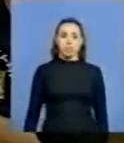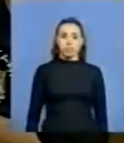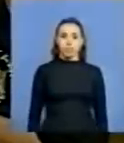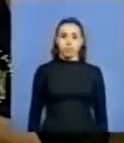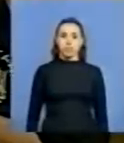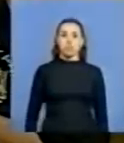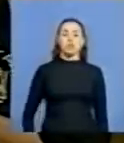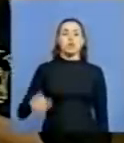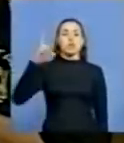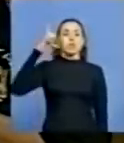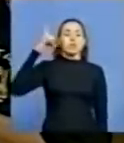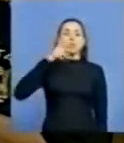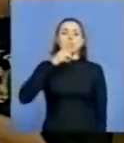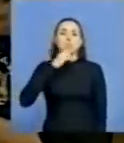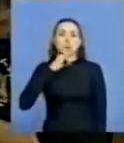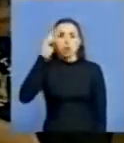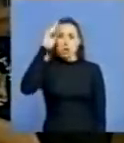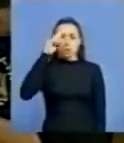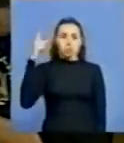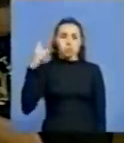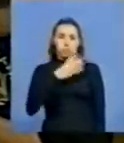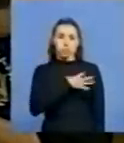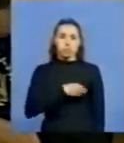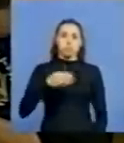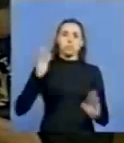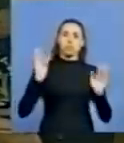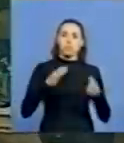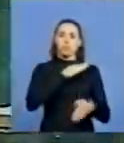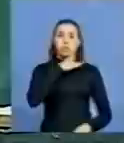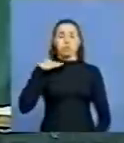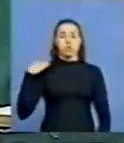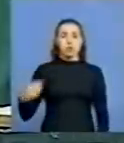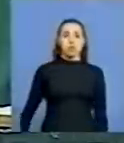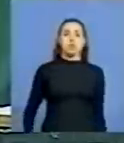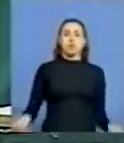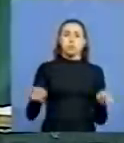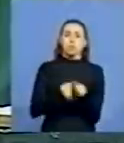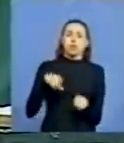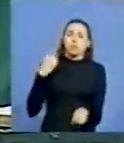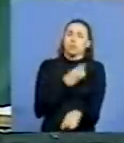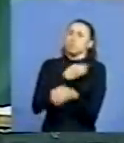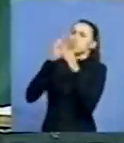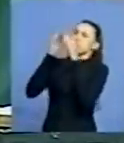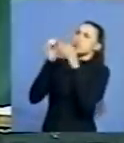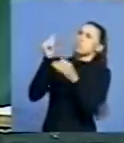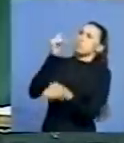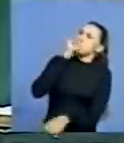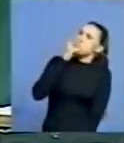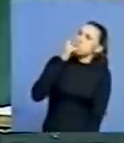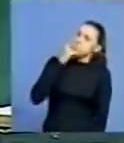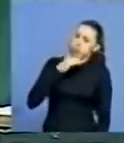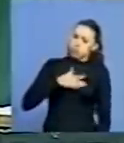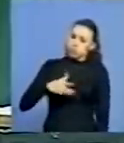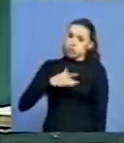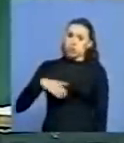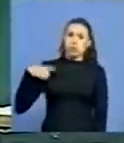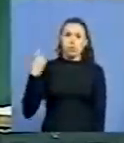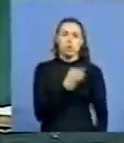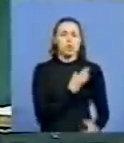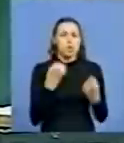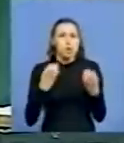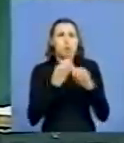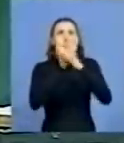Lembrai-vos, ó Pai, dos vossos filhos. Enfim, nós vos pedimos, tende piedade de todos nós, e